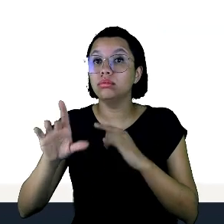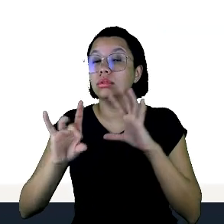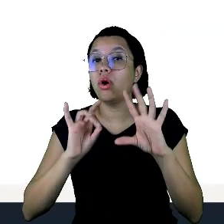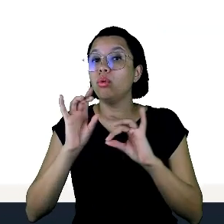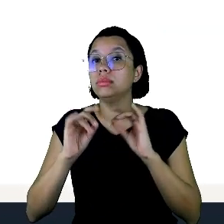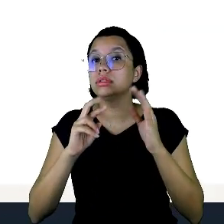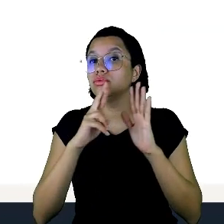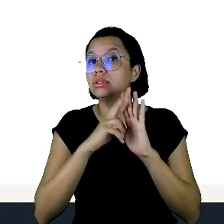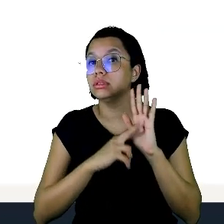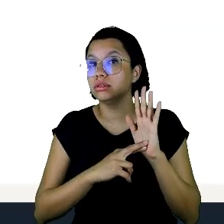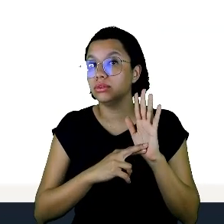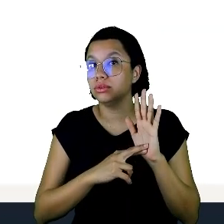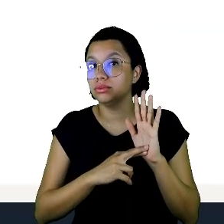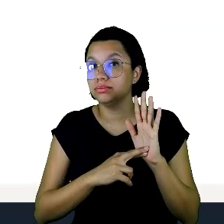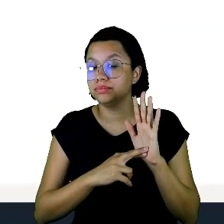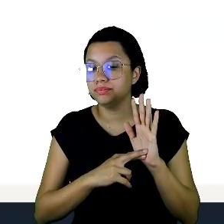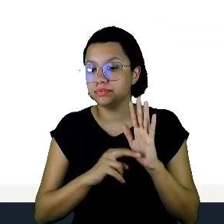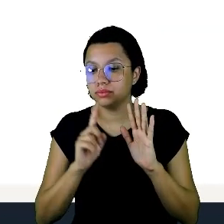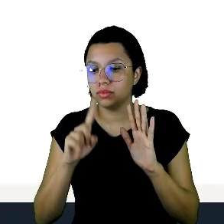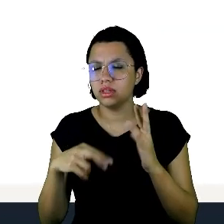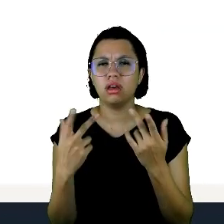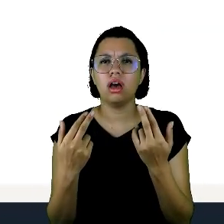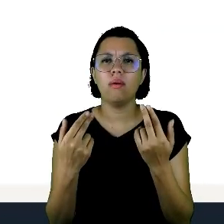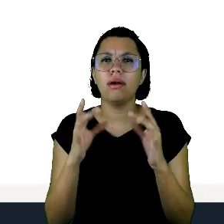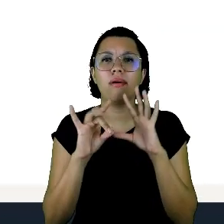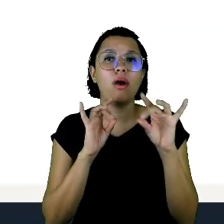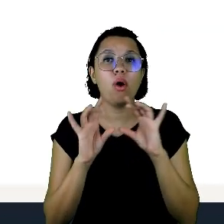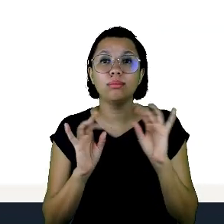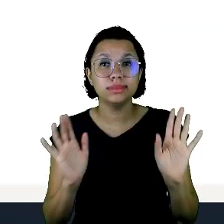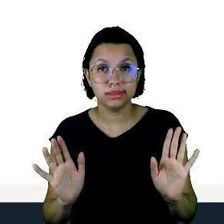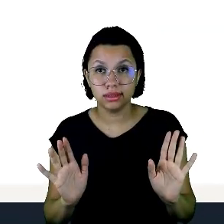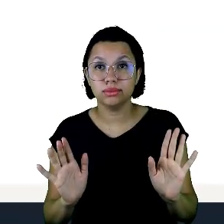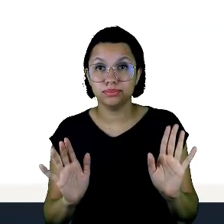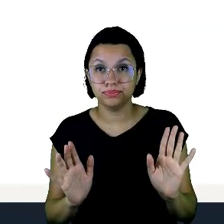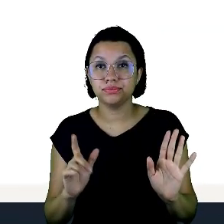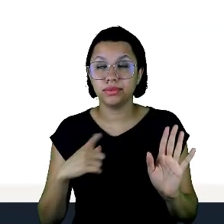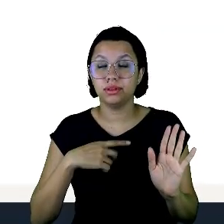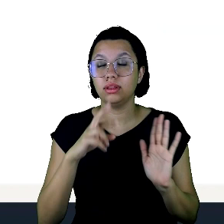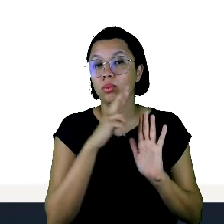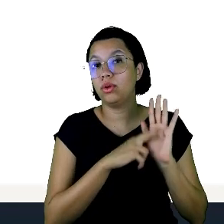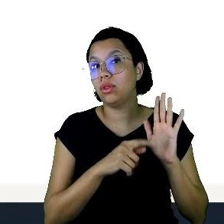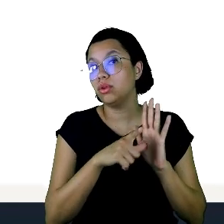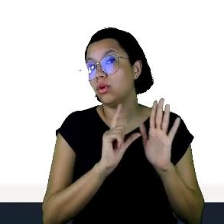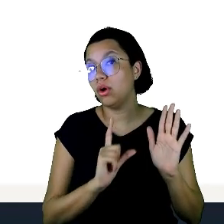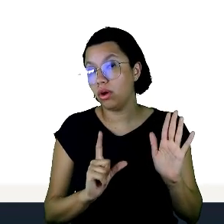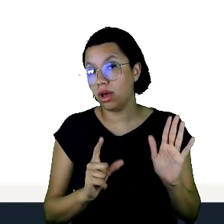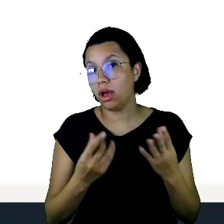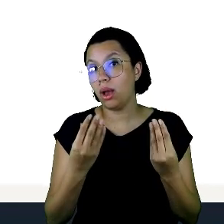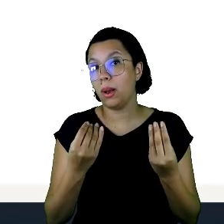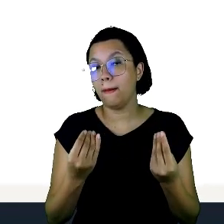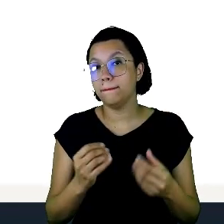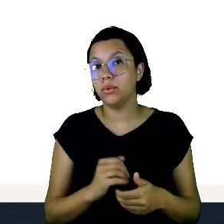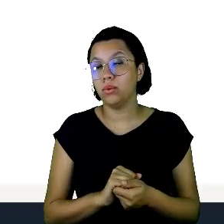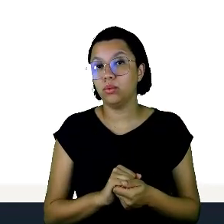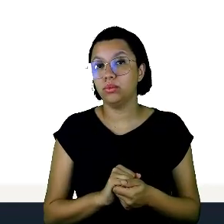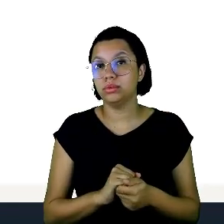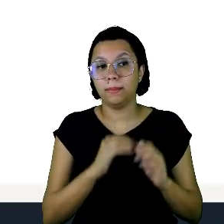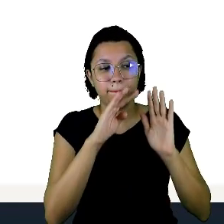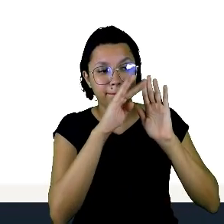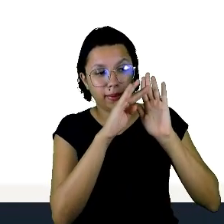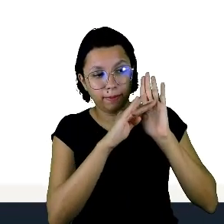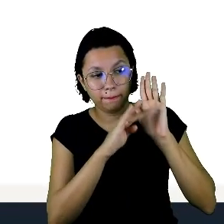aqui nós acabamos seguindo, são as mesmas opções que tem lá naquele relatório anterior, e